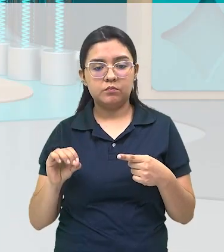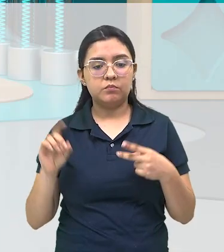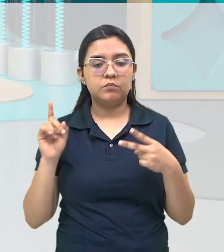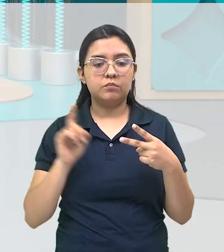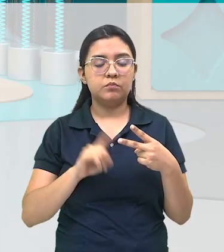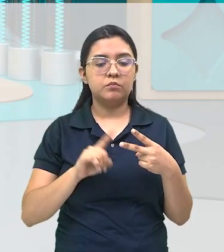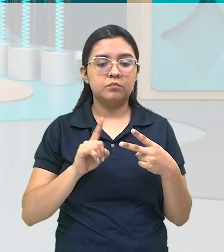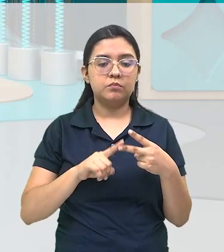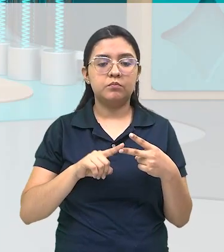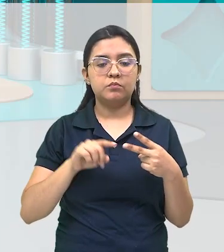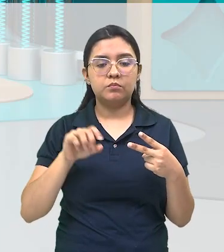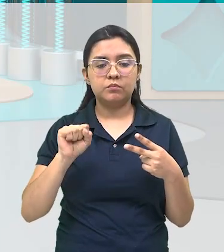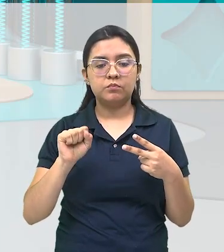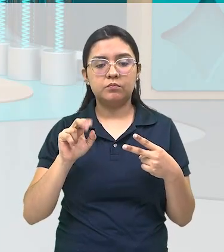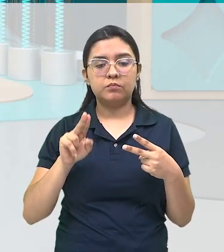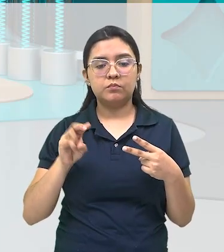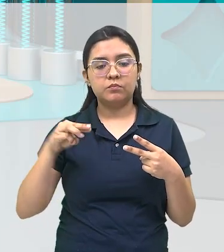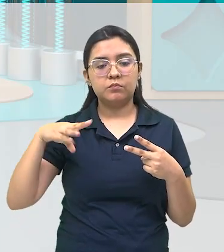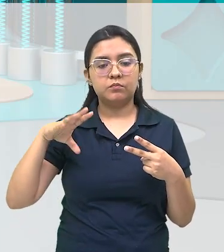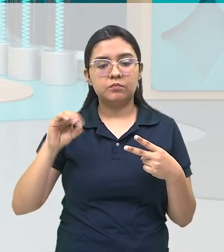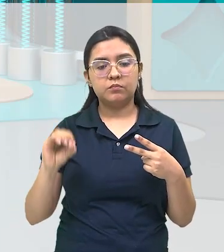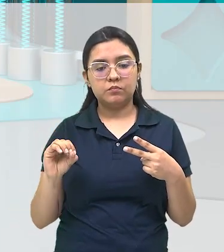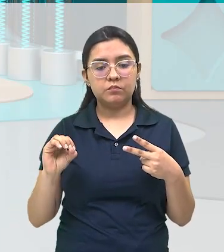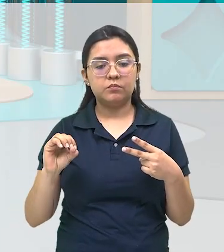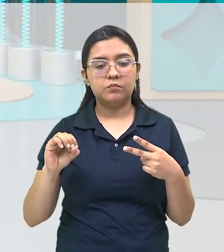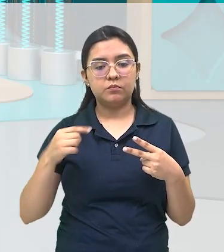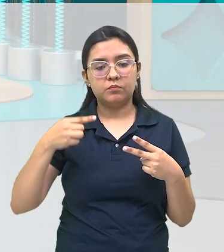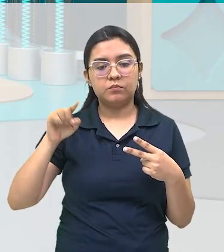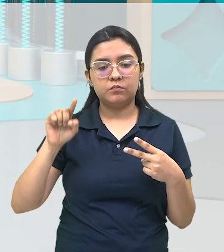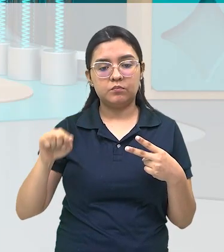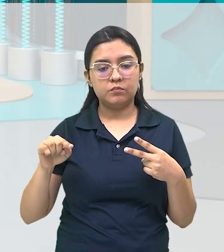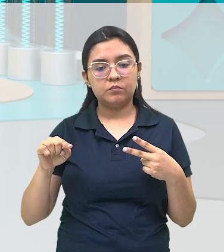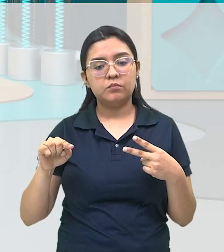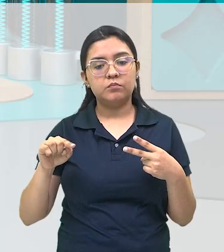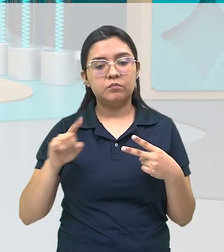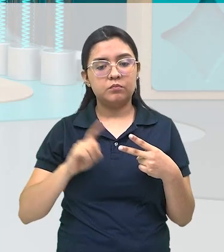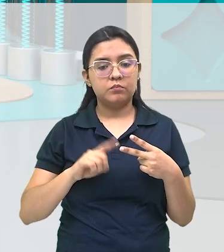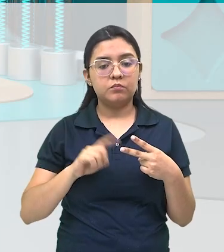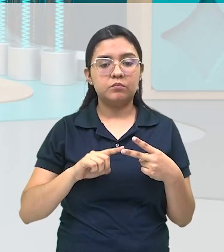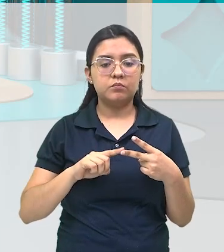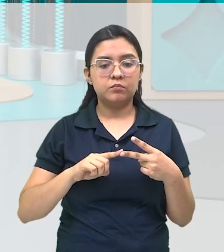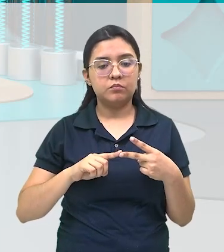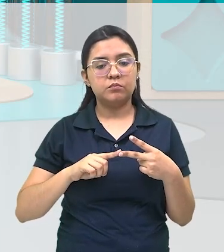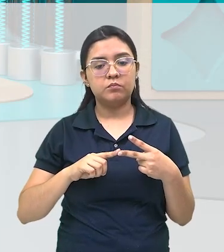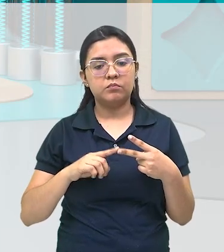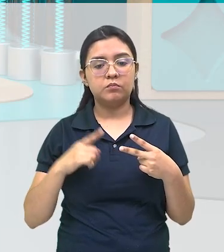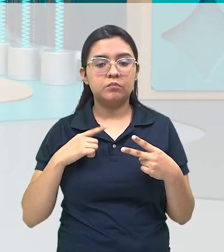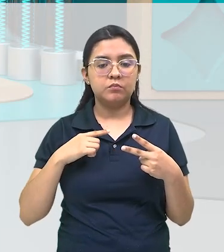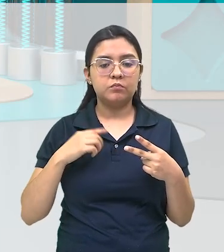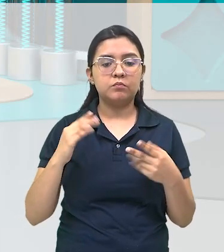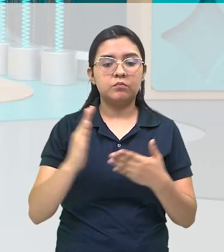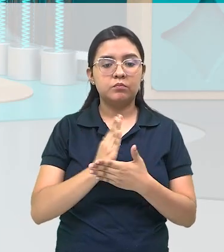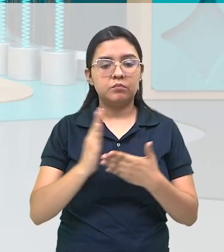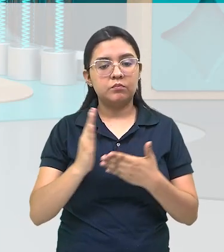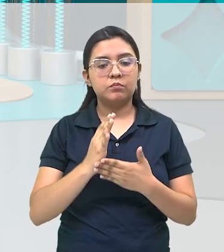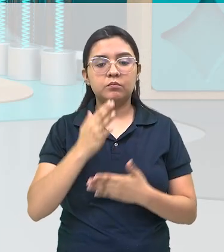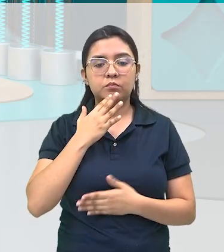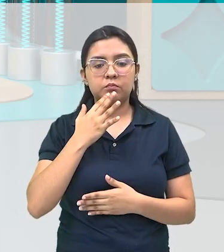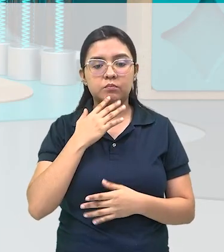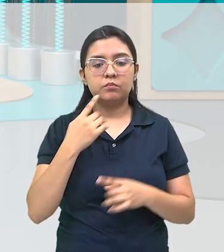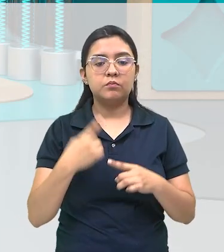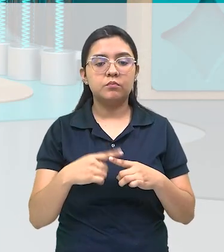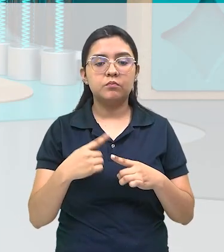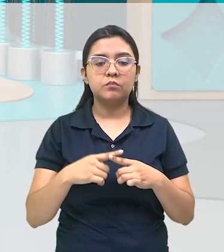sumô. Talvez o sumô, algumas pessoas já devam ter ouvido falar porque chama muita atenção o